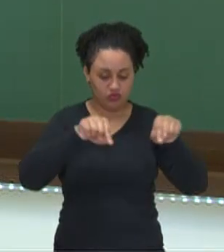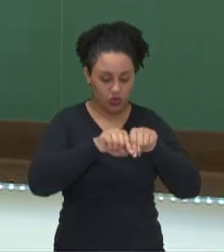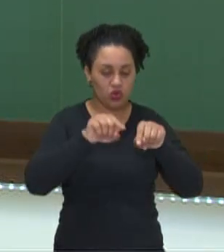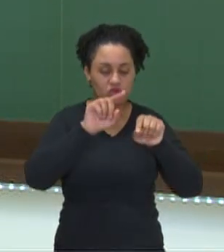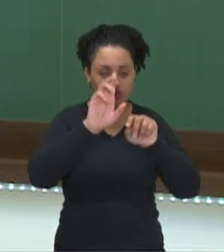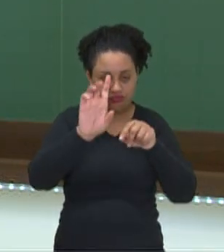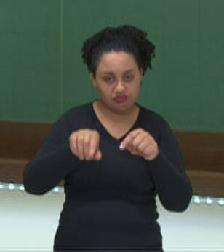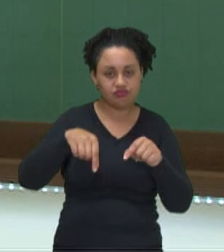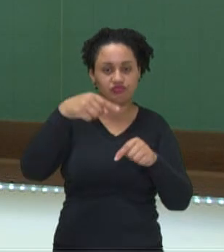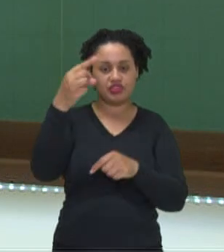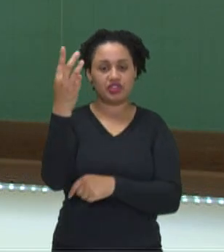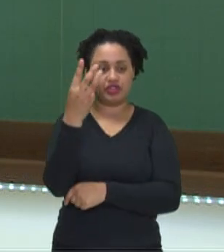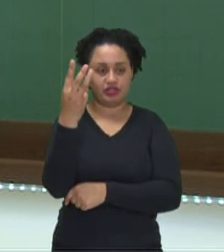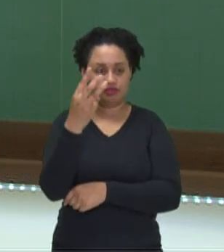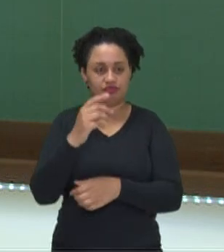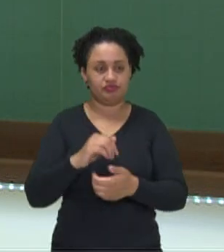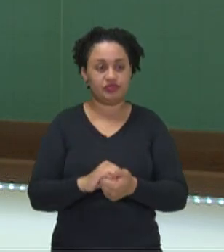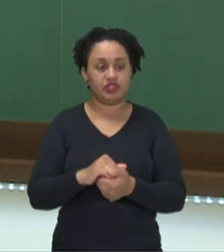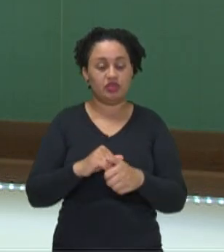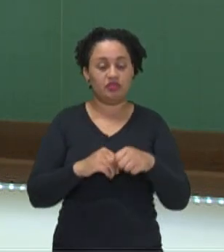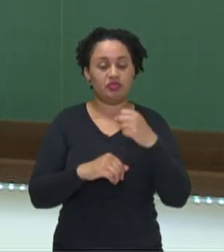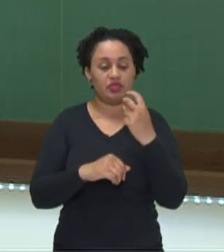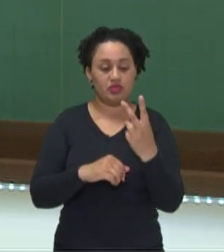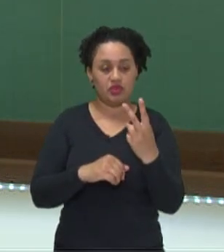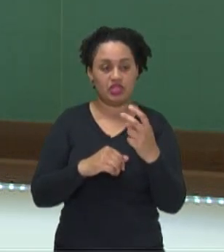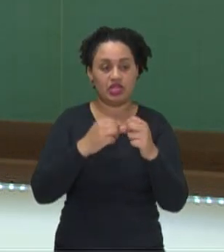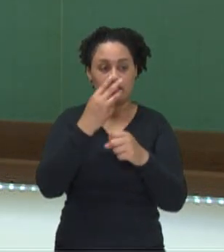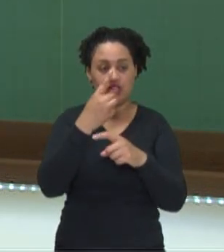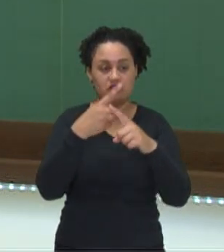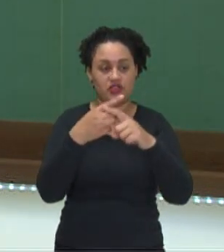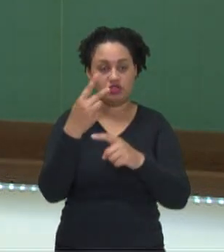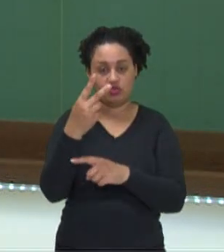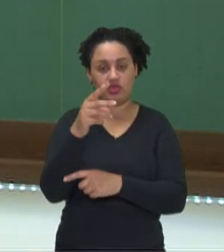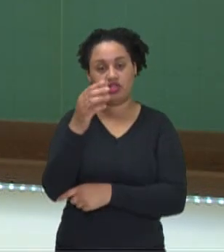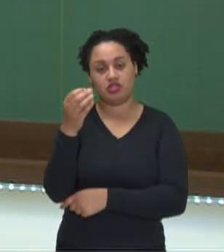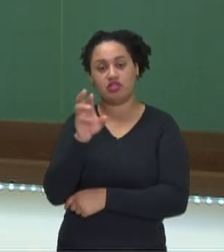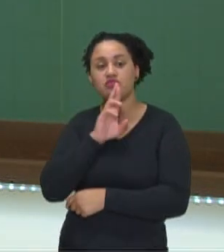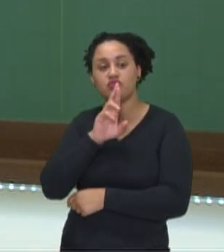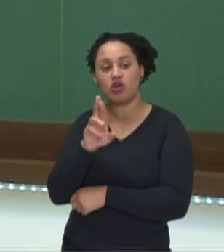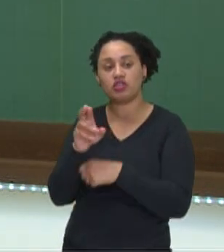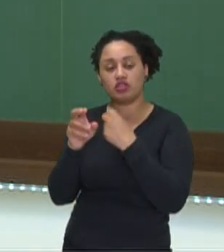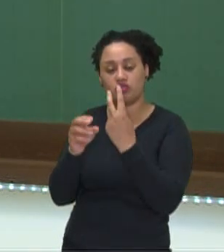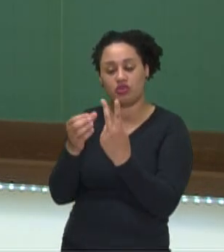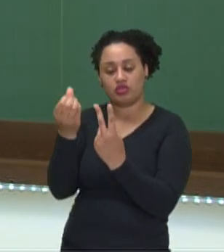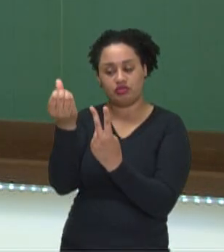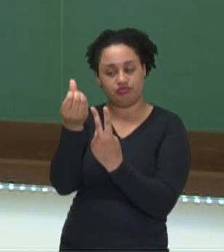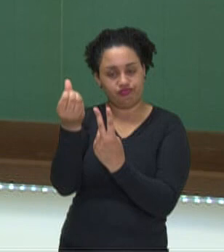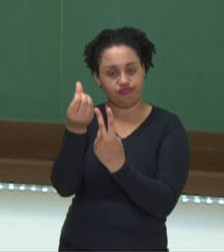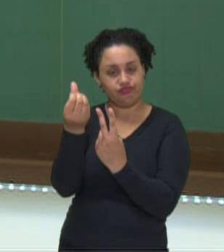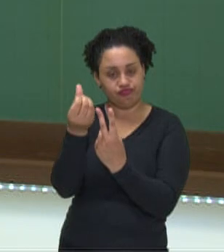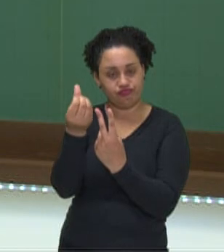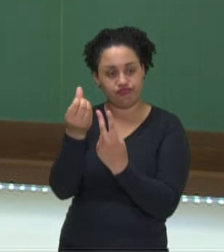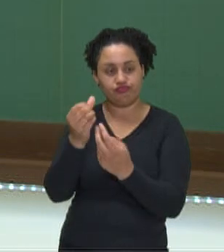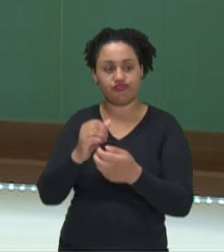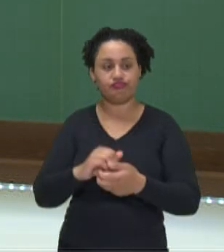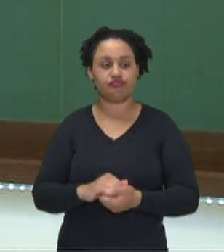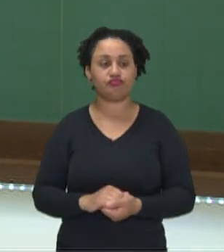3. 3 vezes 2, 6. Então, o resultado final, 2 elevado à sexta